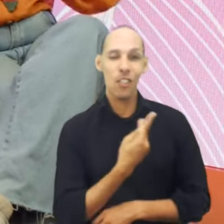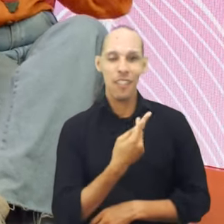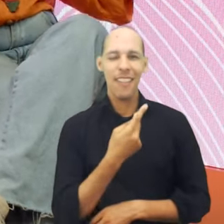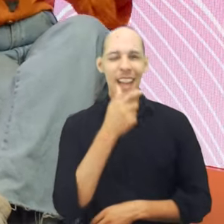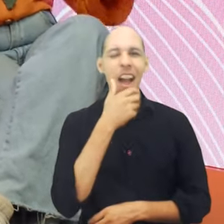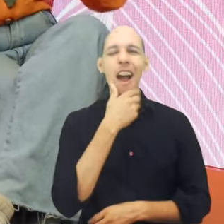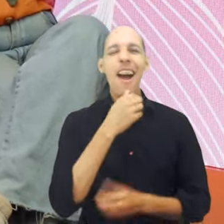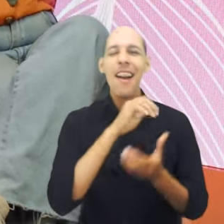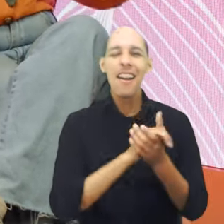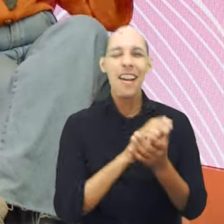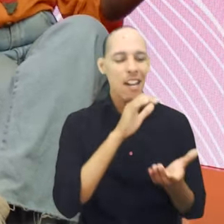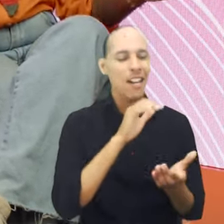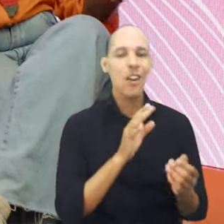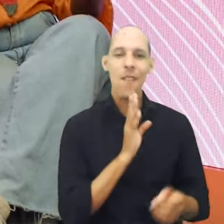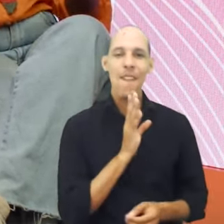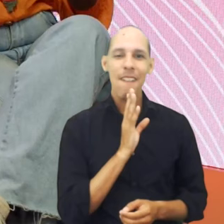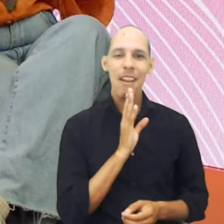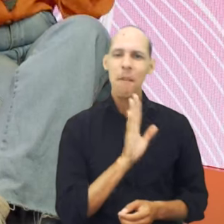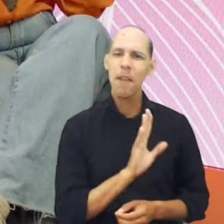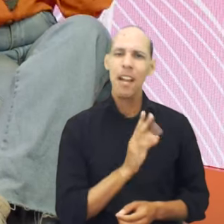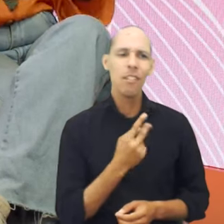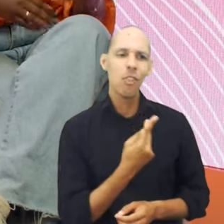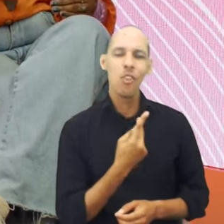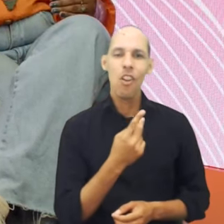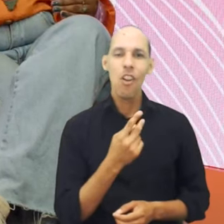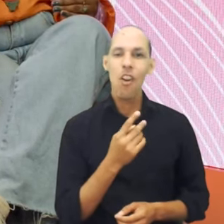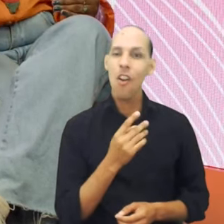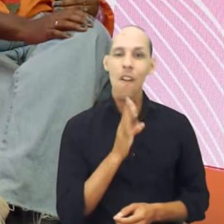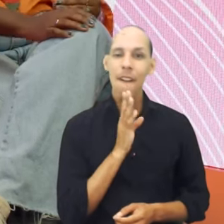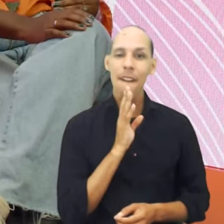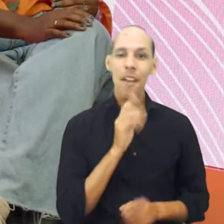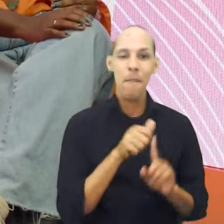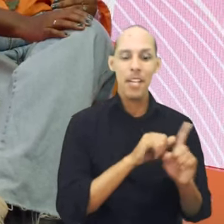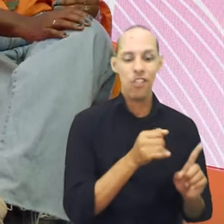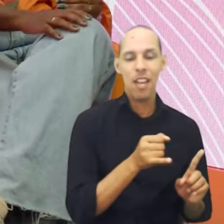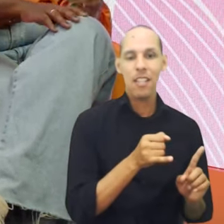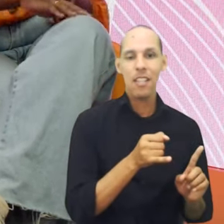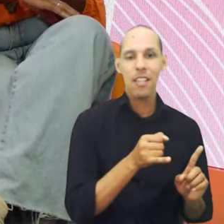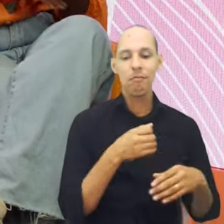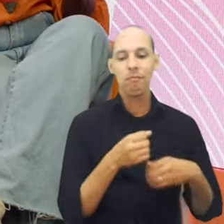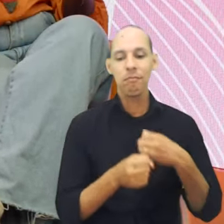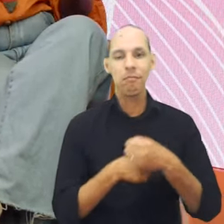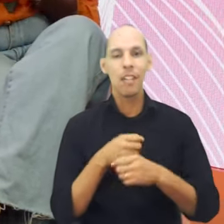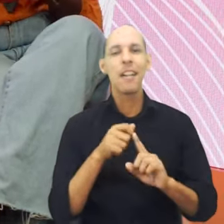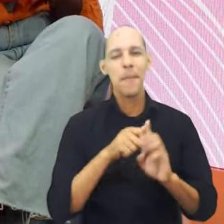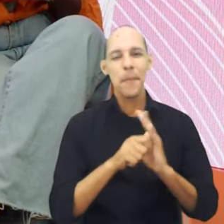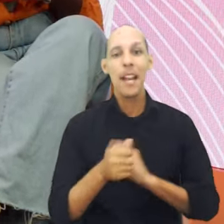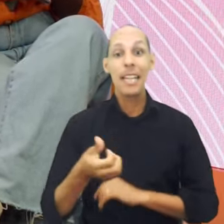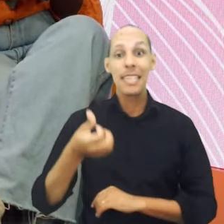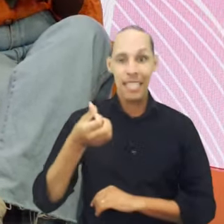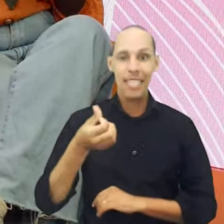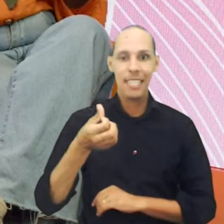muito... Uou, assim, meio conturbado. A gente se conheceu em janeiro e foi morar junto em julho, né? Em 6 meses a gente já estava morando